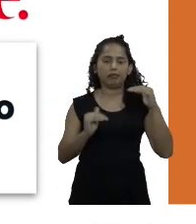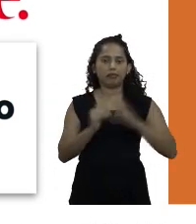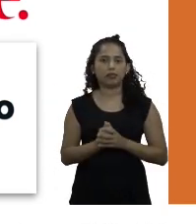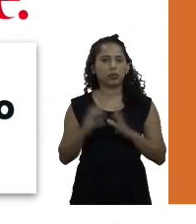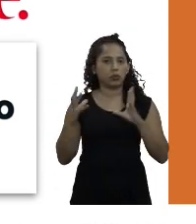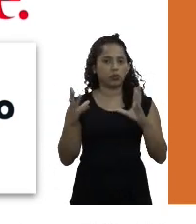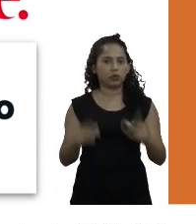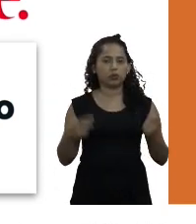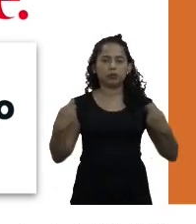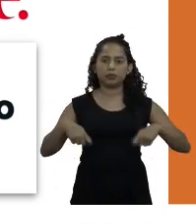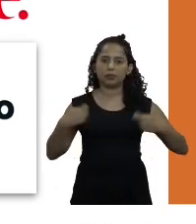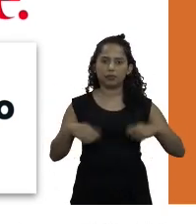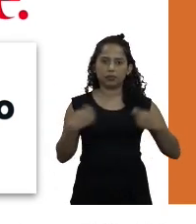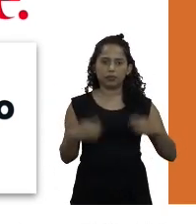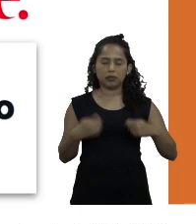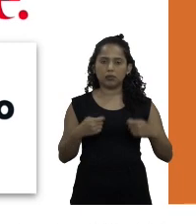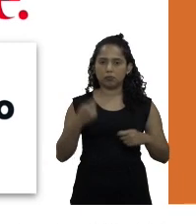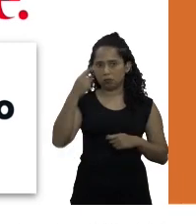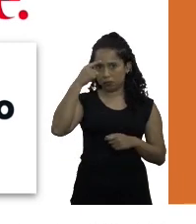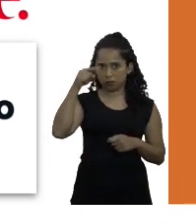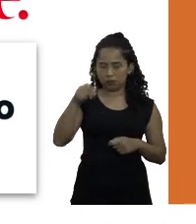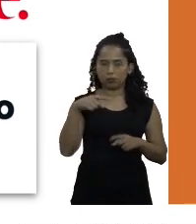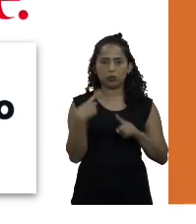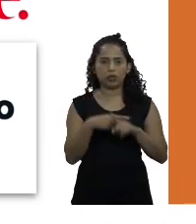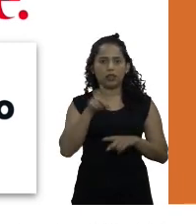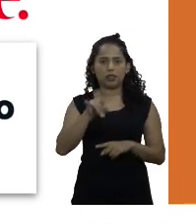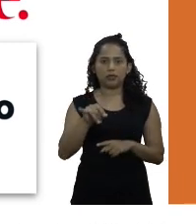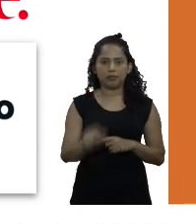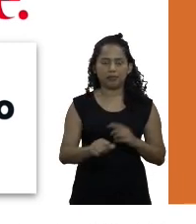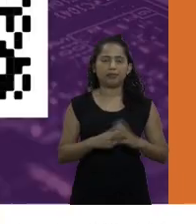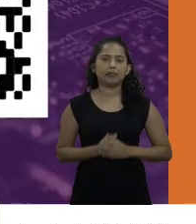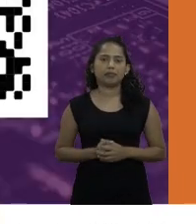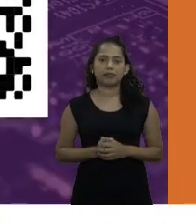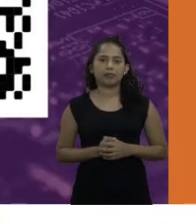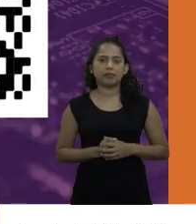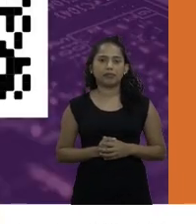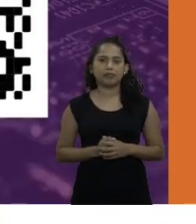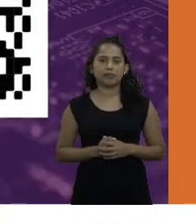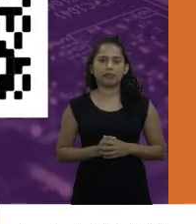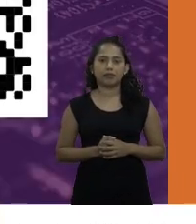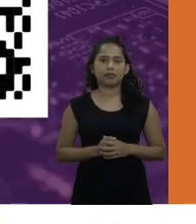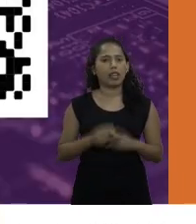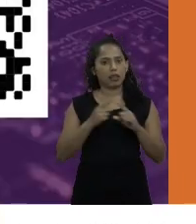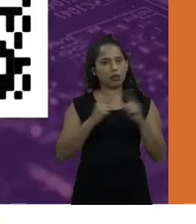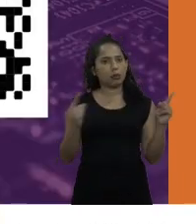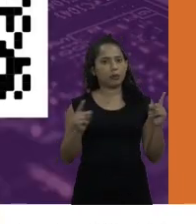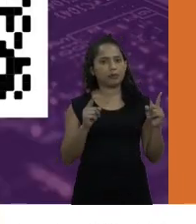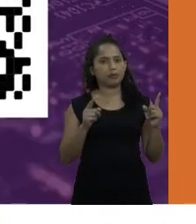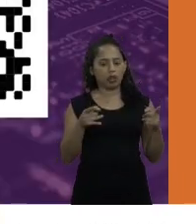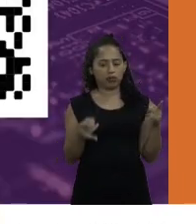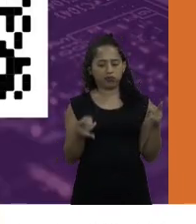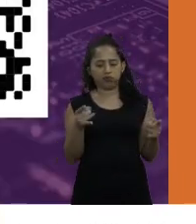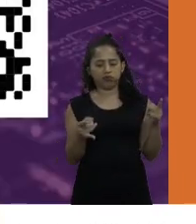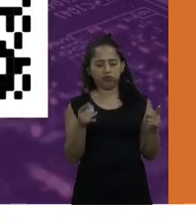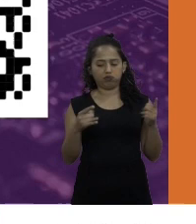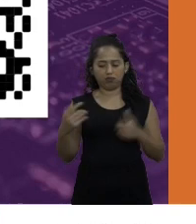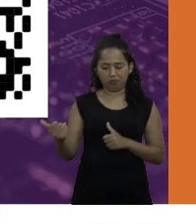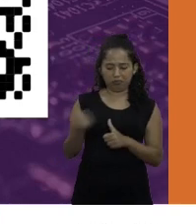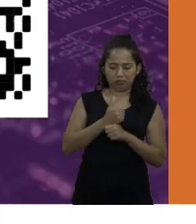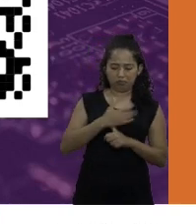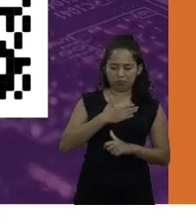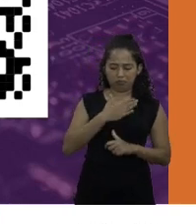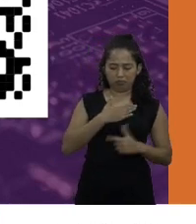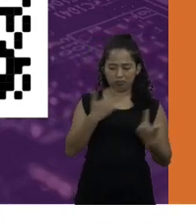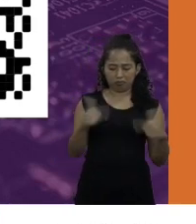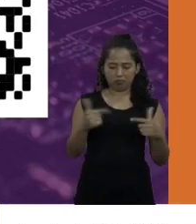precisa ser levado em consideração quando a gente fala de inteligência artificial também. Mas, afinal de contas, os robôs vão tomar o meu trabalho? Vocês